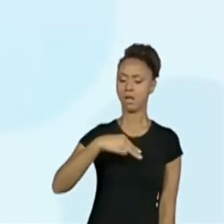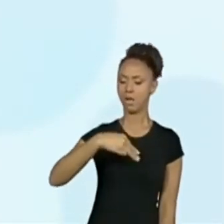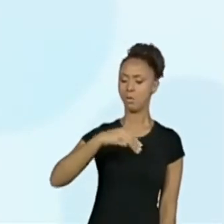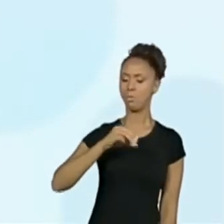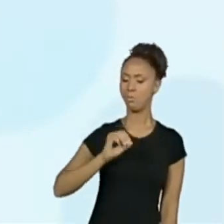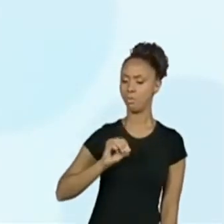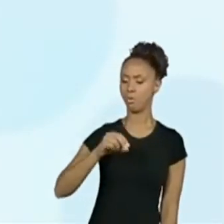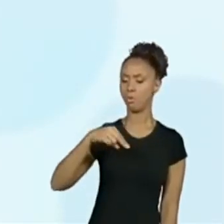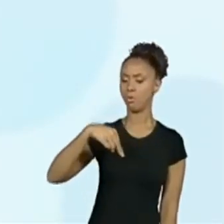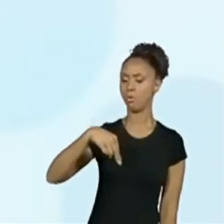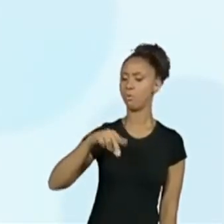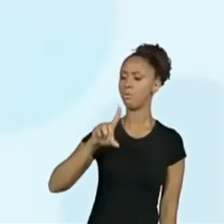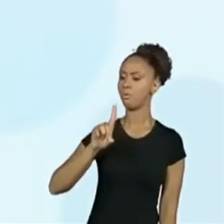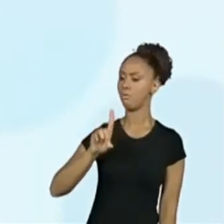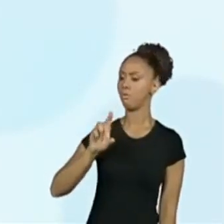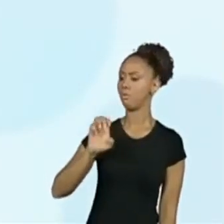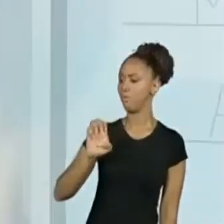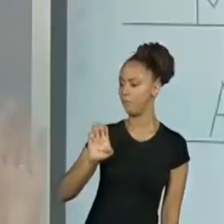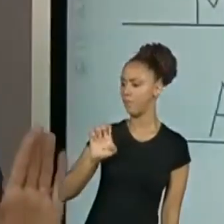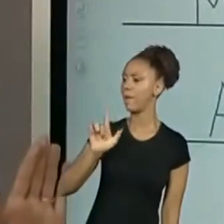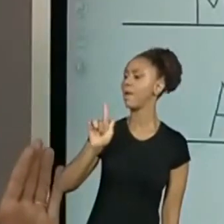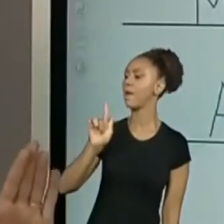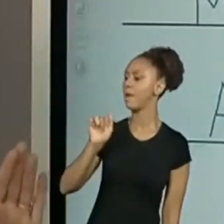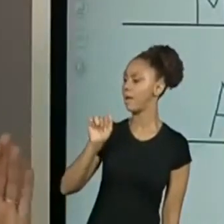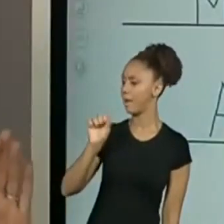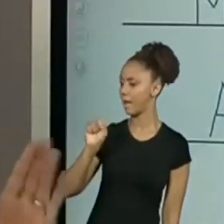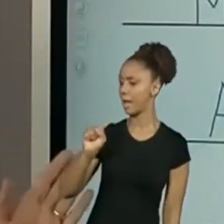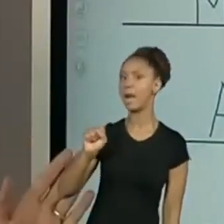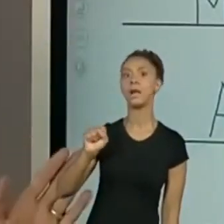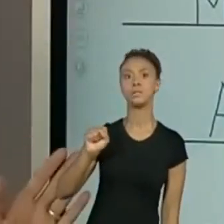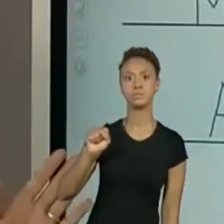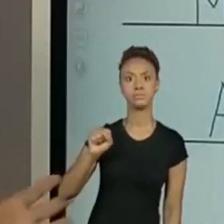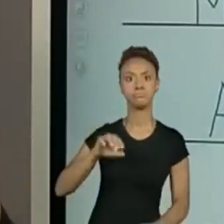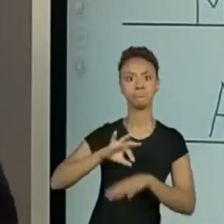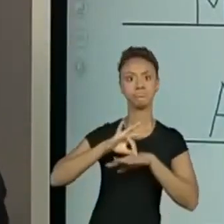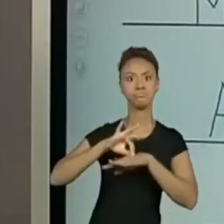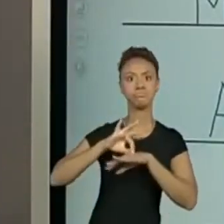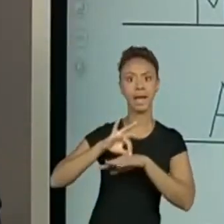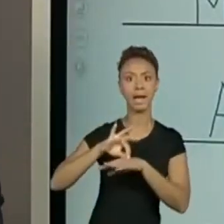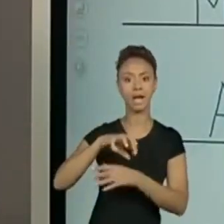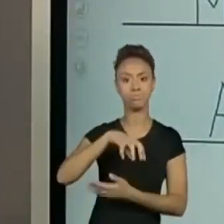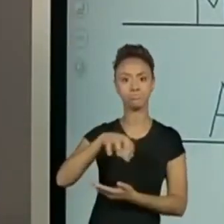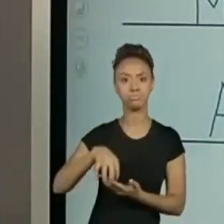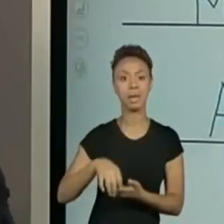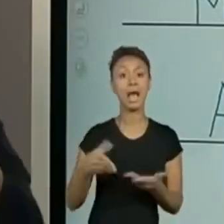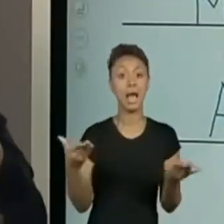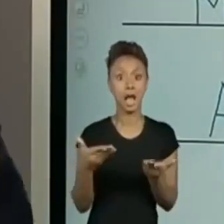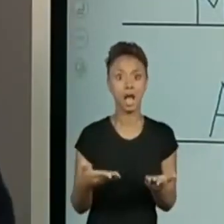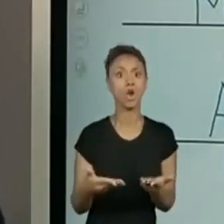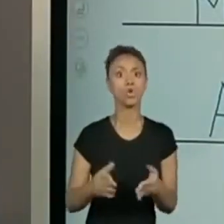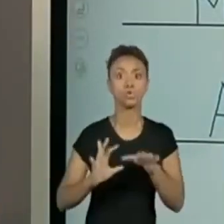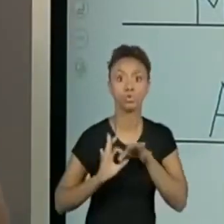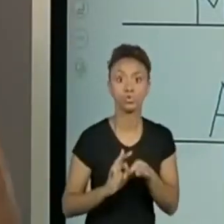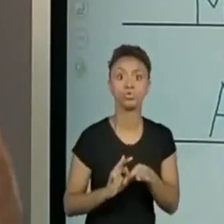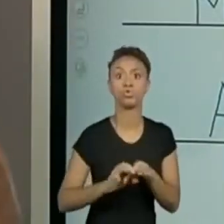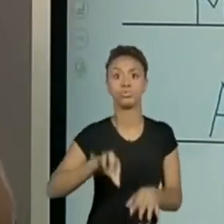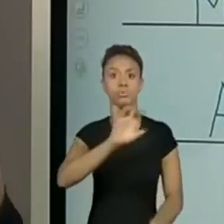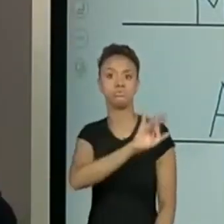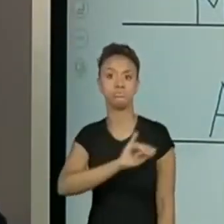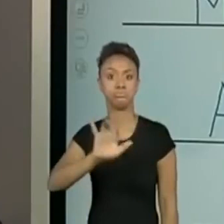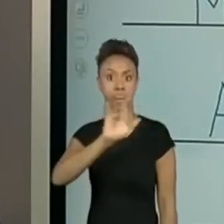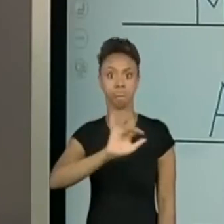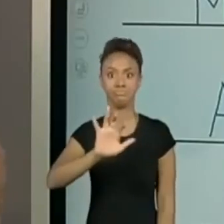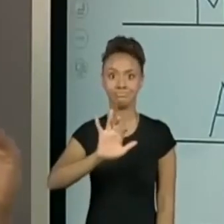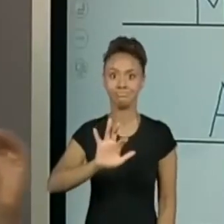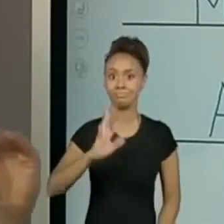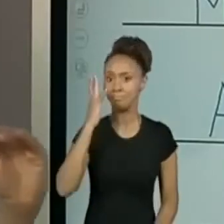Gente, vamos lá. Agora, vamos ler todo mundo junto o almôndegas. Mas encham a boca para falar, para a gente falar um almôndegas bem bonito.